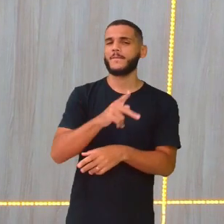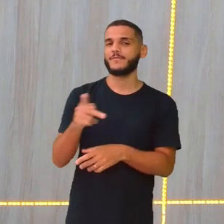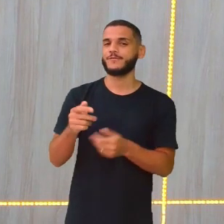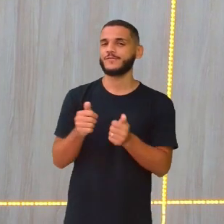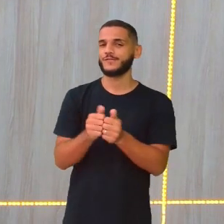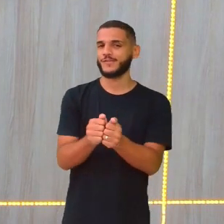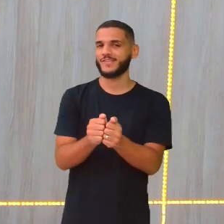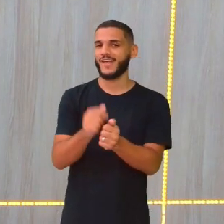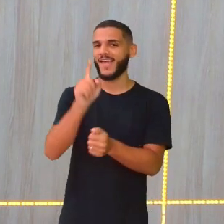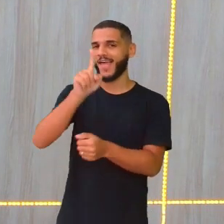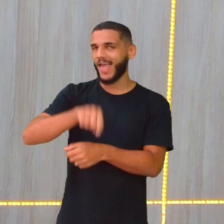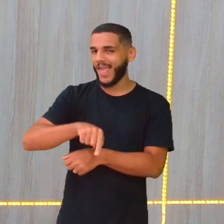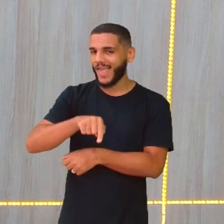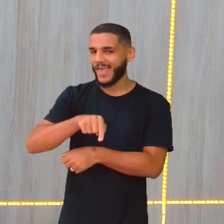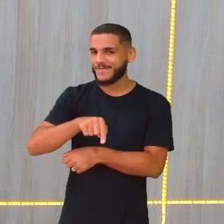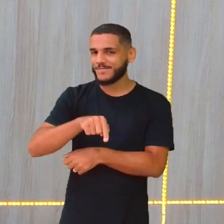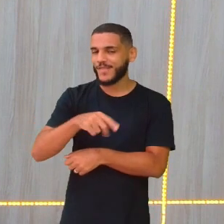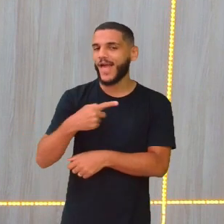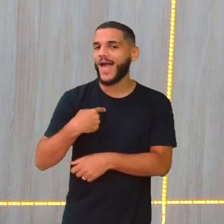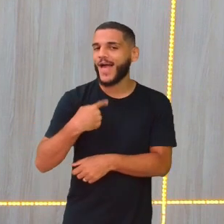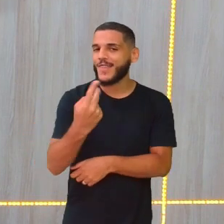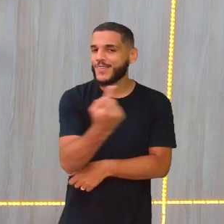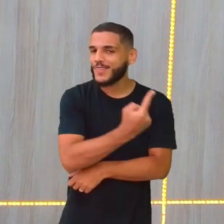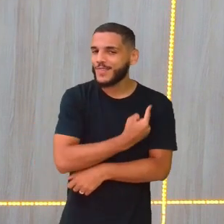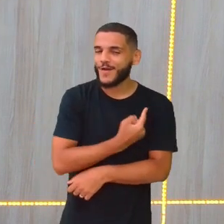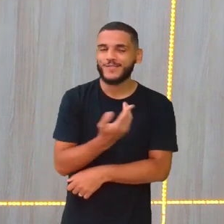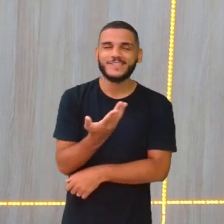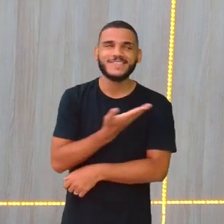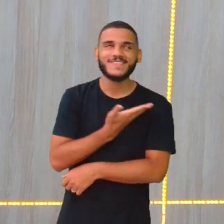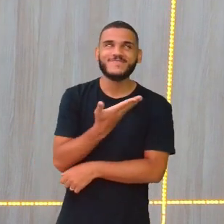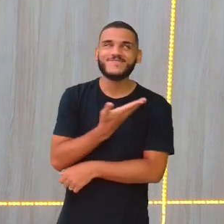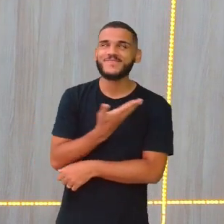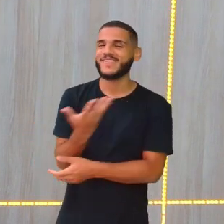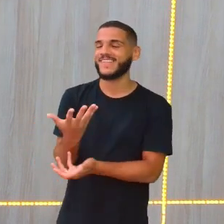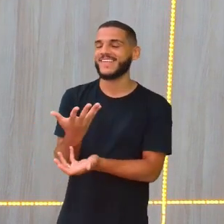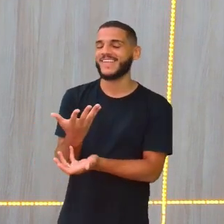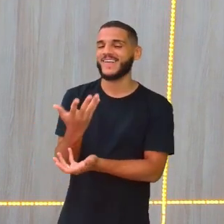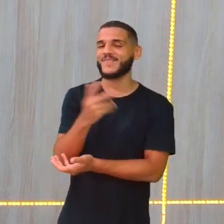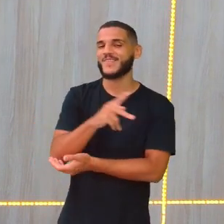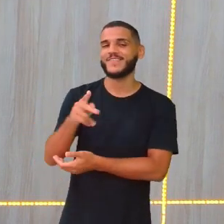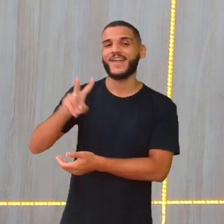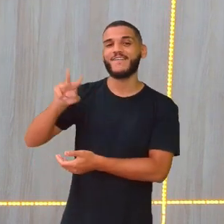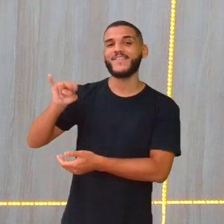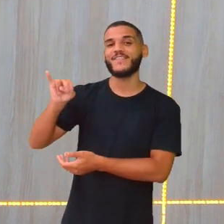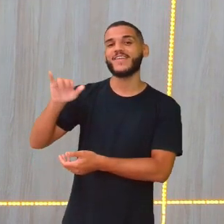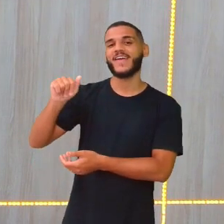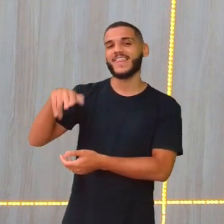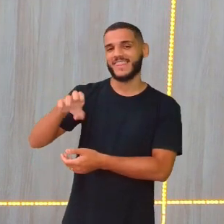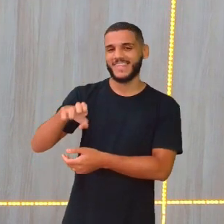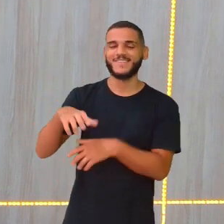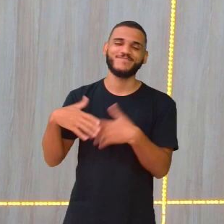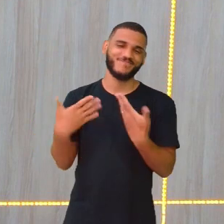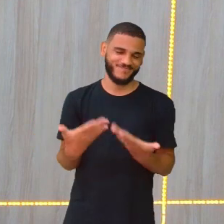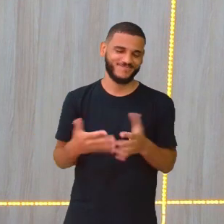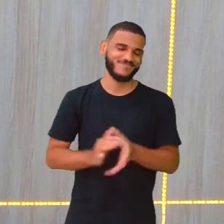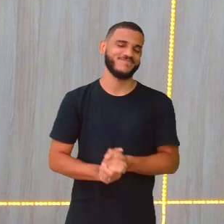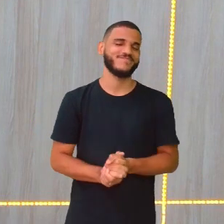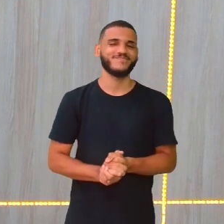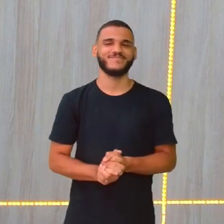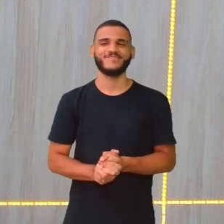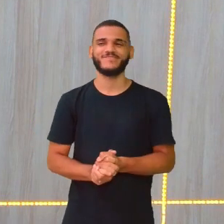hoje foi a nossa queridíssima professora Viviane Santos, que daqui a pouco a gente dá um oizinho para ela,